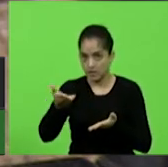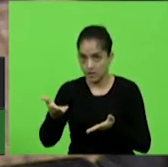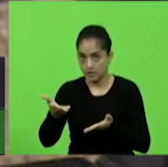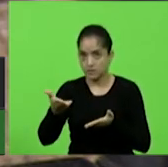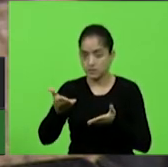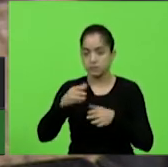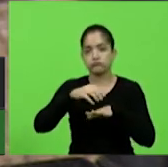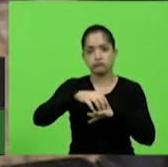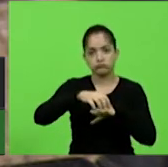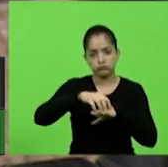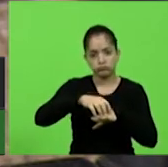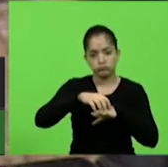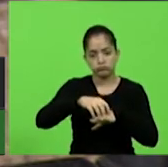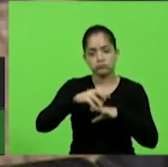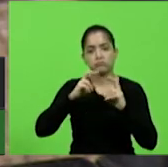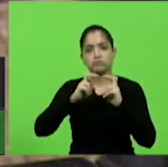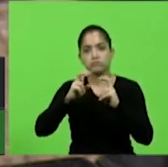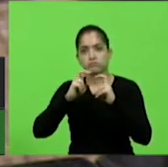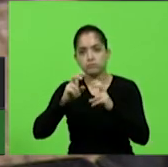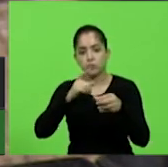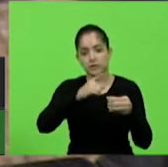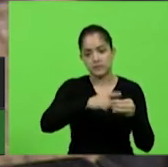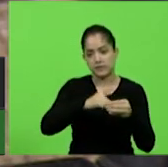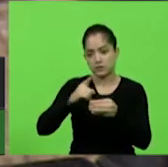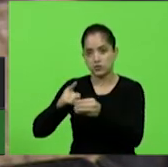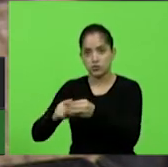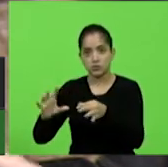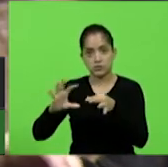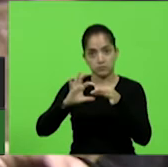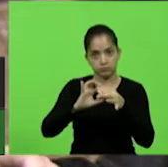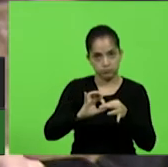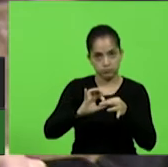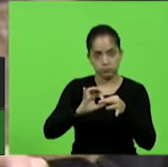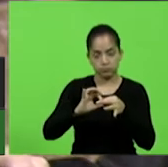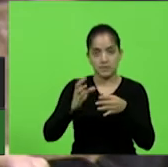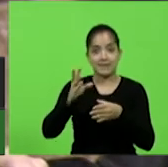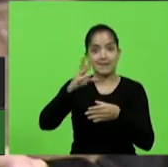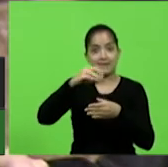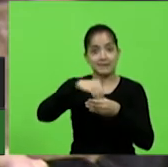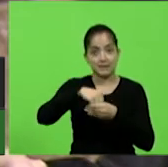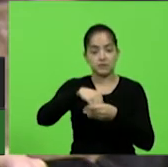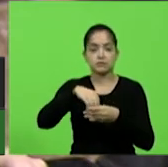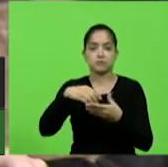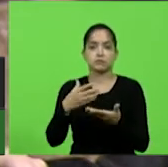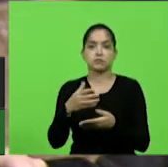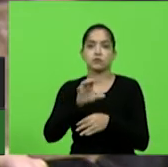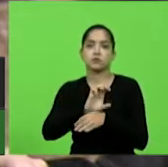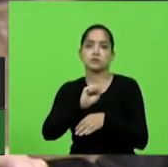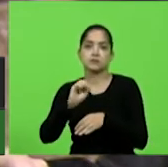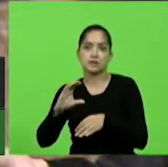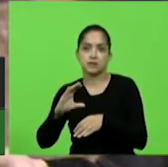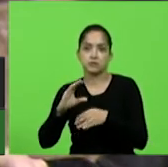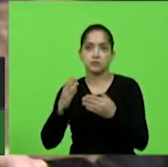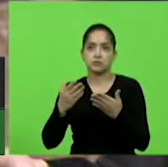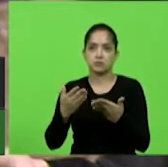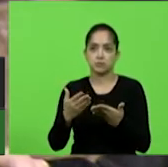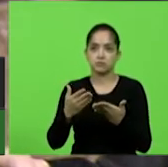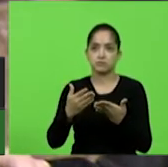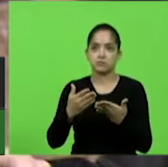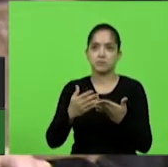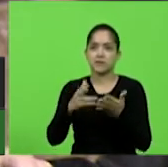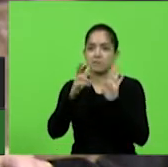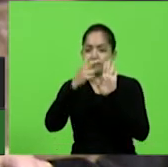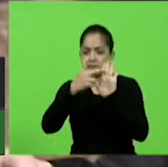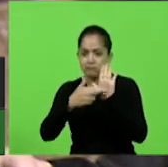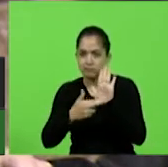fizessem o transporte entre uma cidade e outra em Santa Catarina e dentro do estado. Todos sabem que o setor está irregular, que